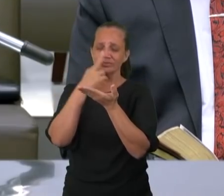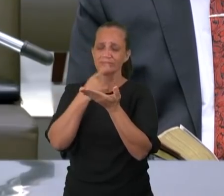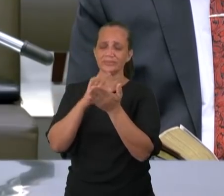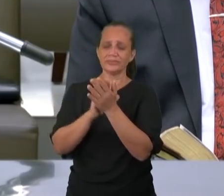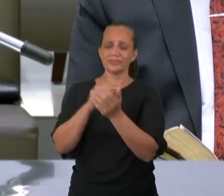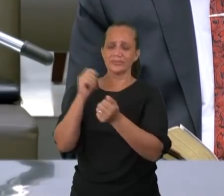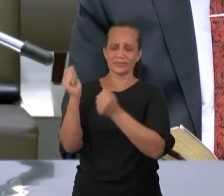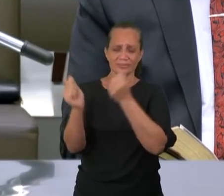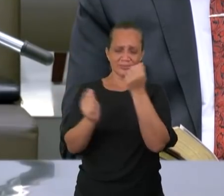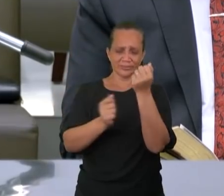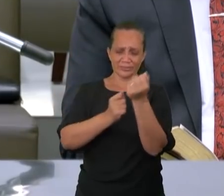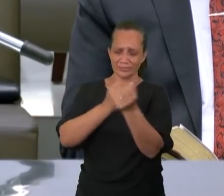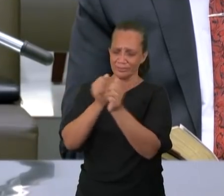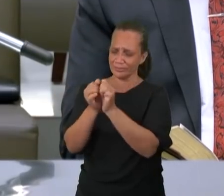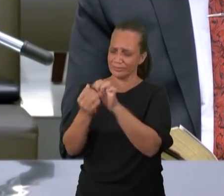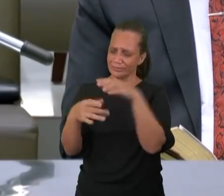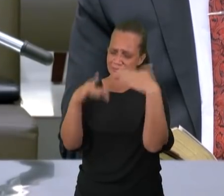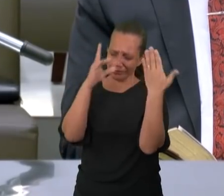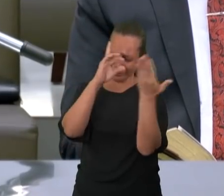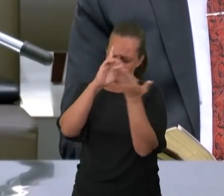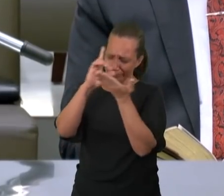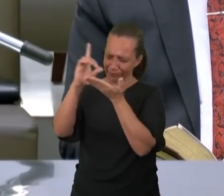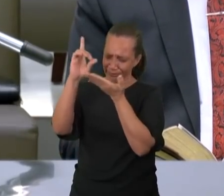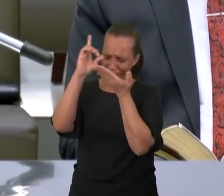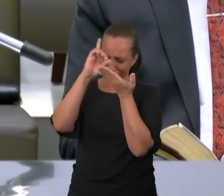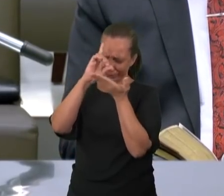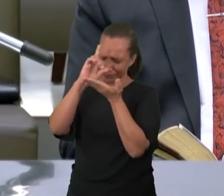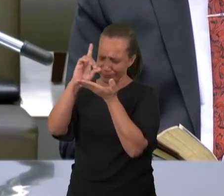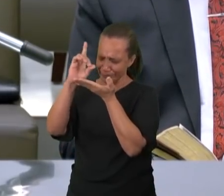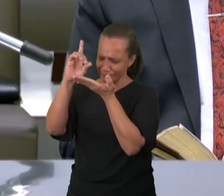aleluia, aleluia.